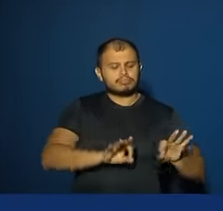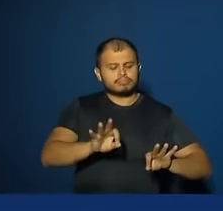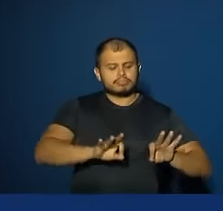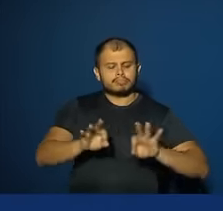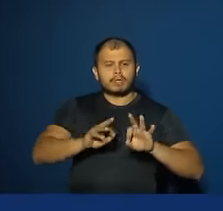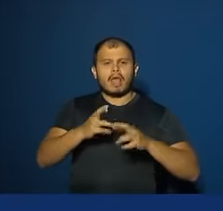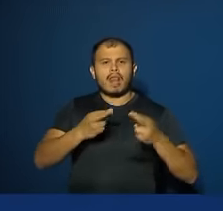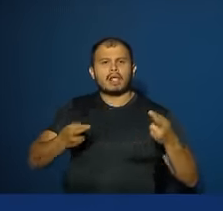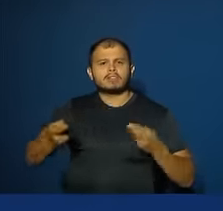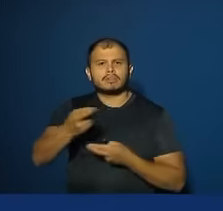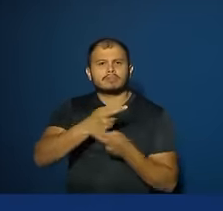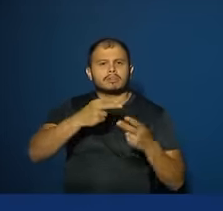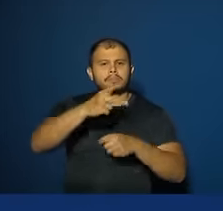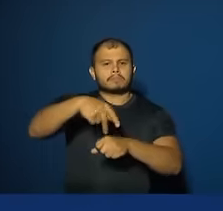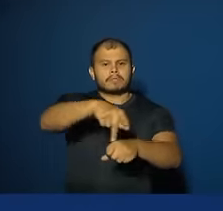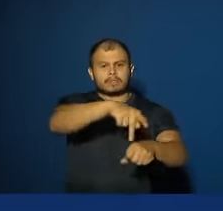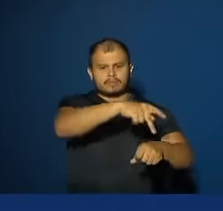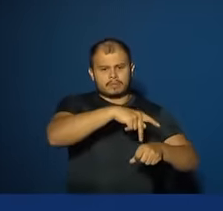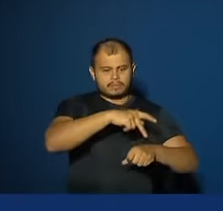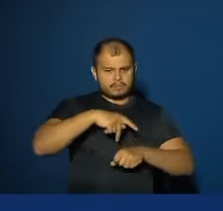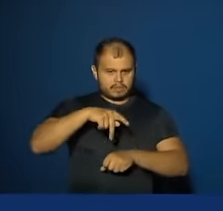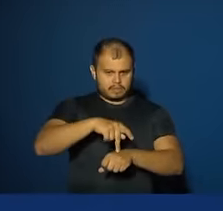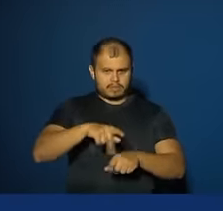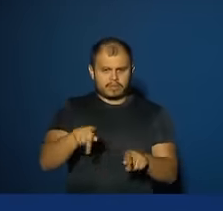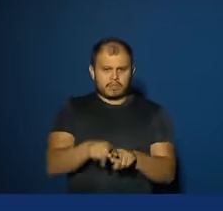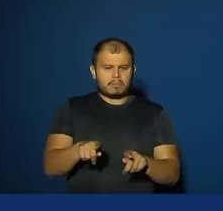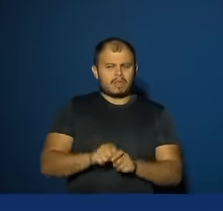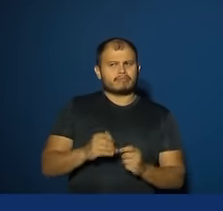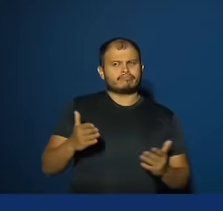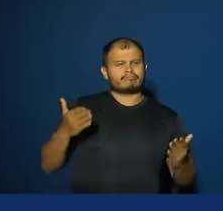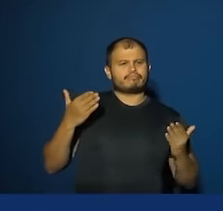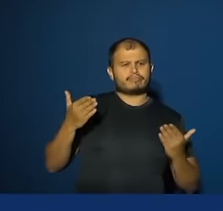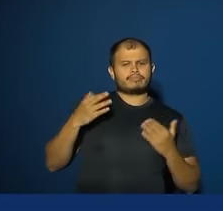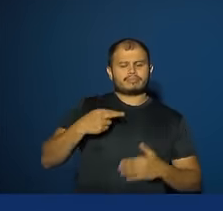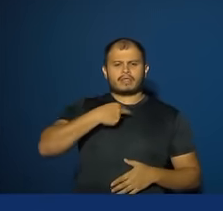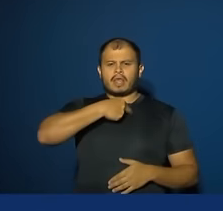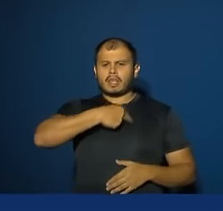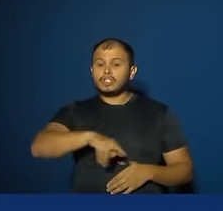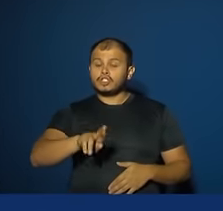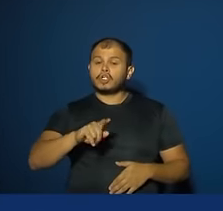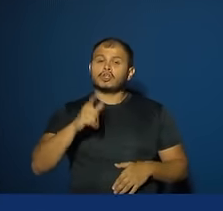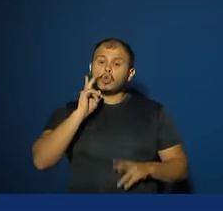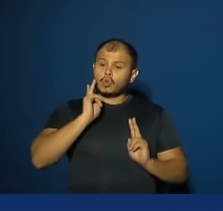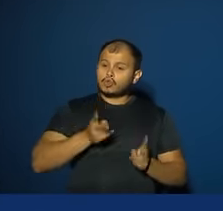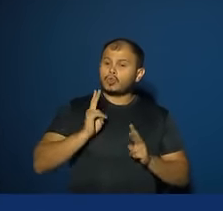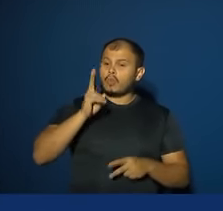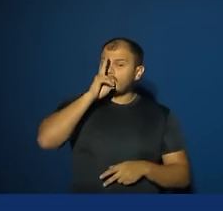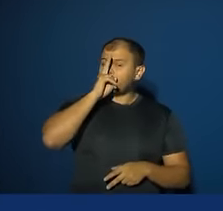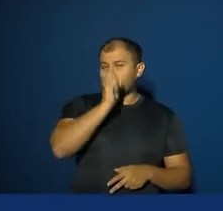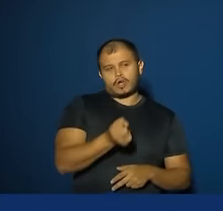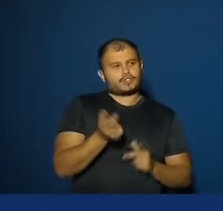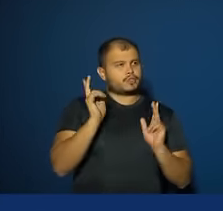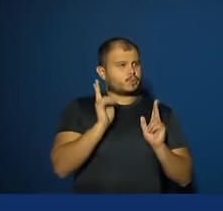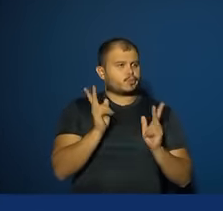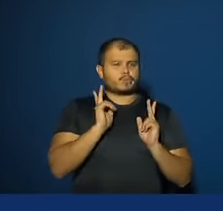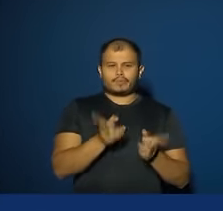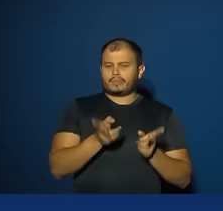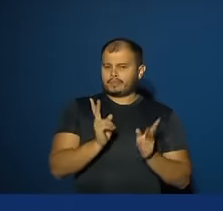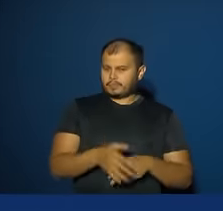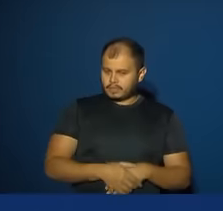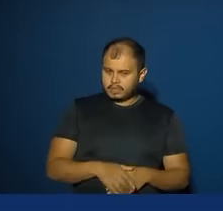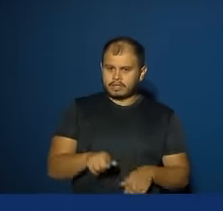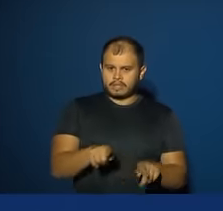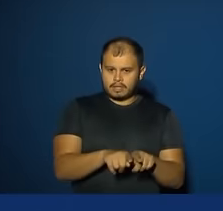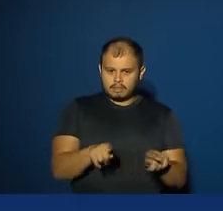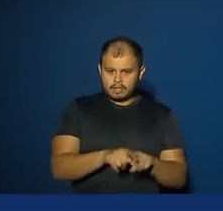entre os países o cisma religioso entre sunitas e xiitas continua tão forte quanto sempre o tal